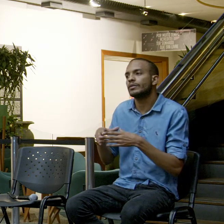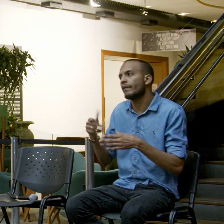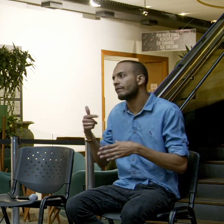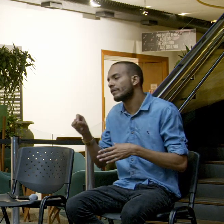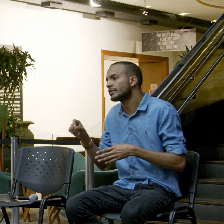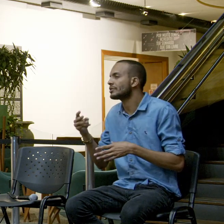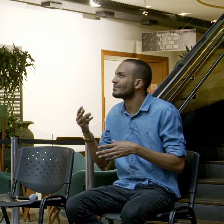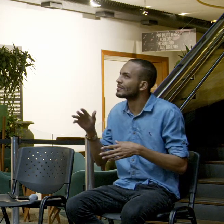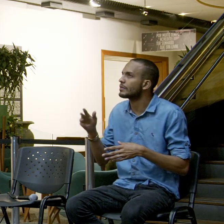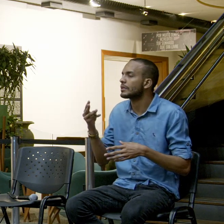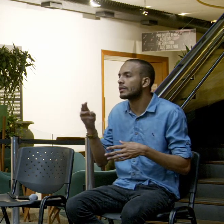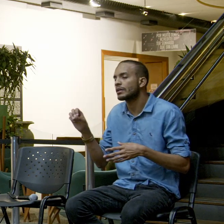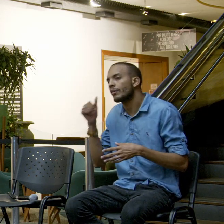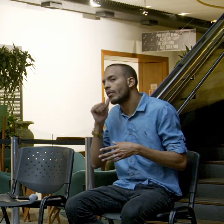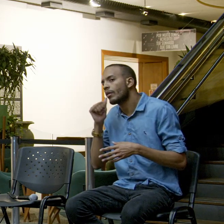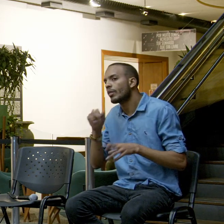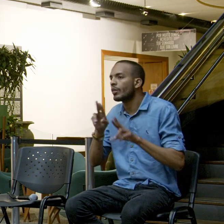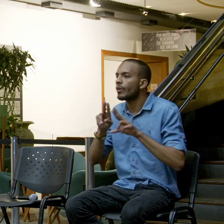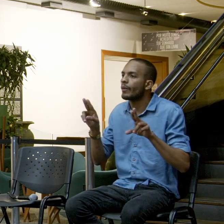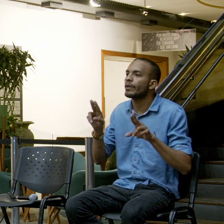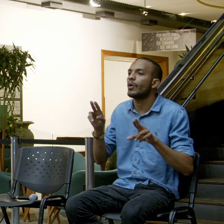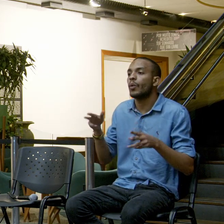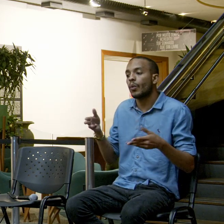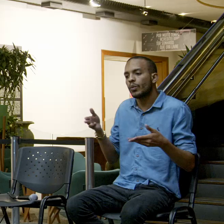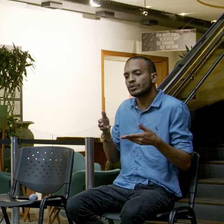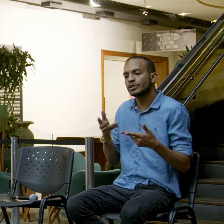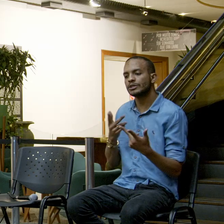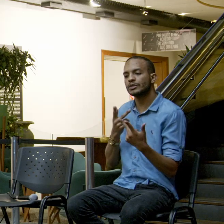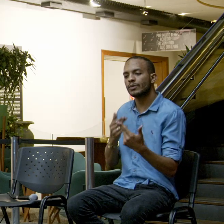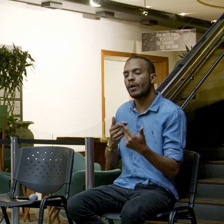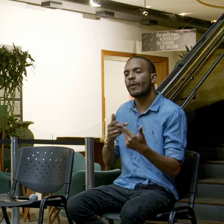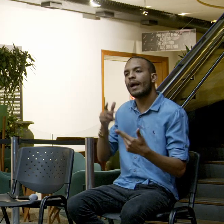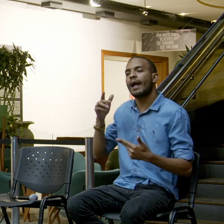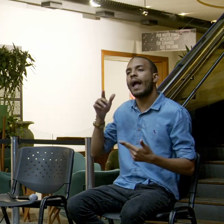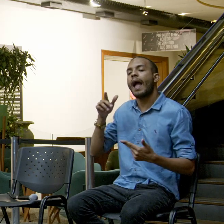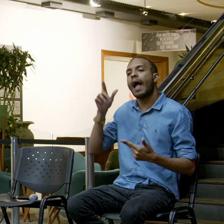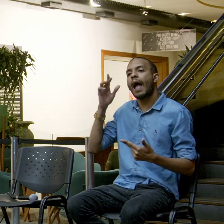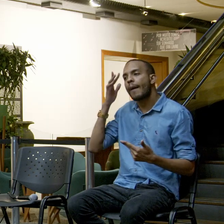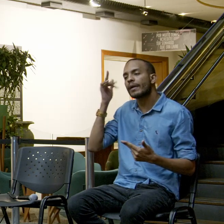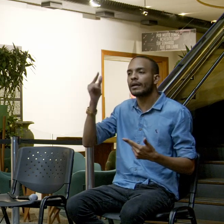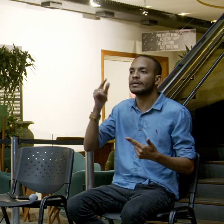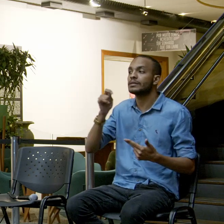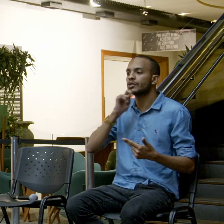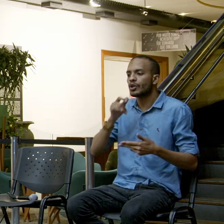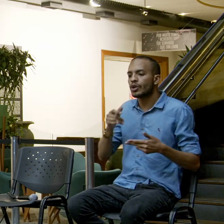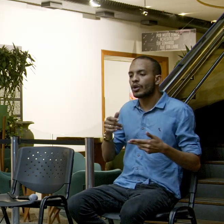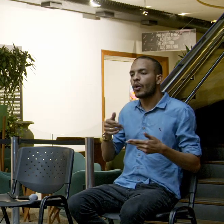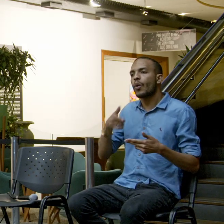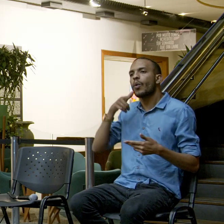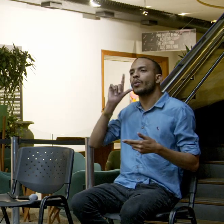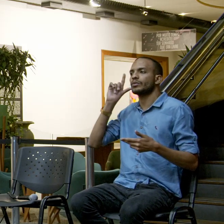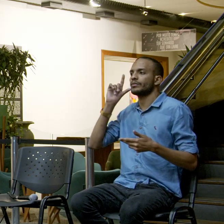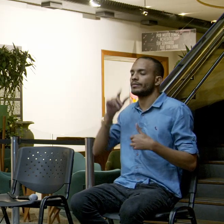20 a 30 mulheres, que se chama Hoje é o Amanhã, Sem Antes Nem Depois. Esta performance acontecerá no dia